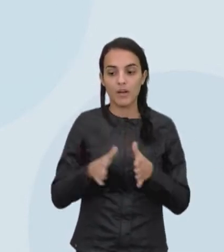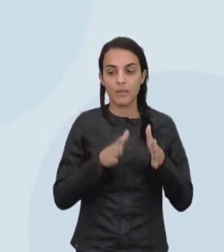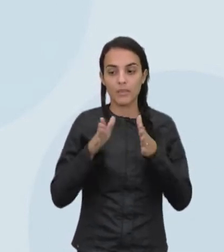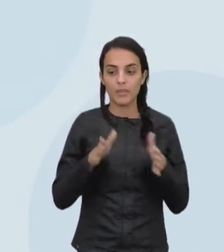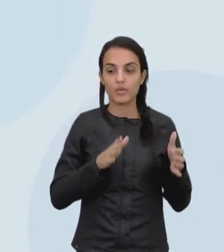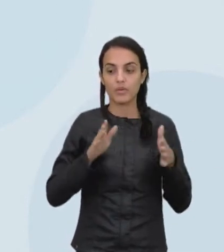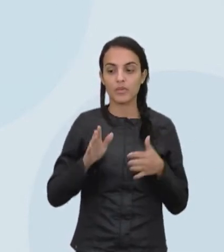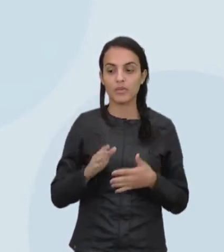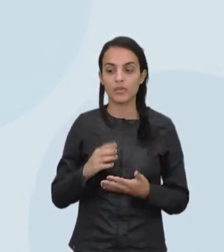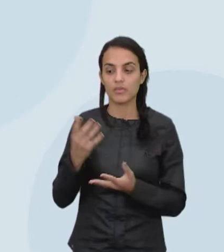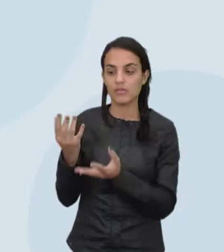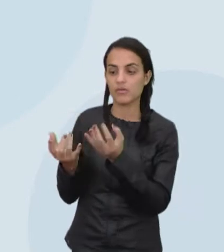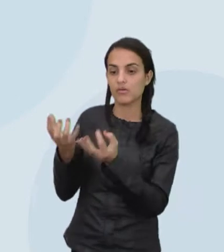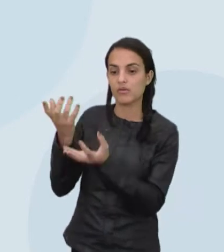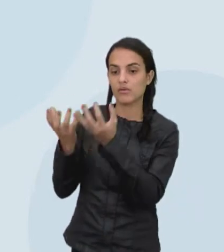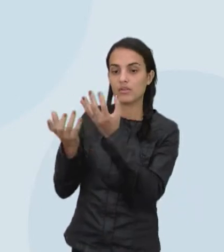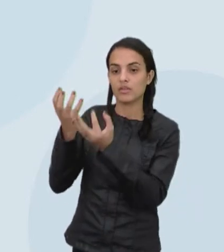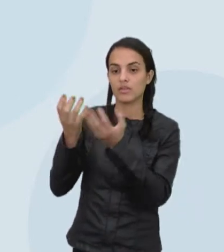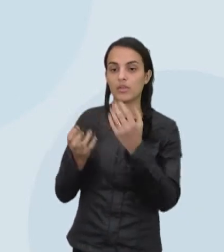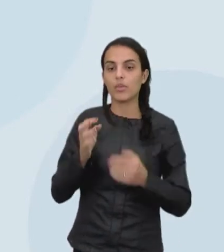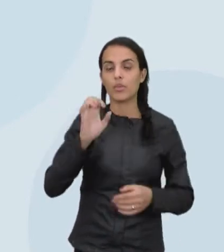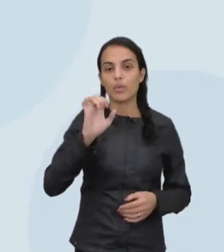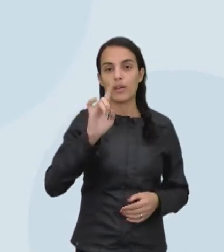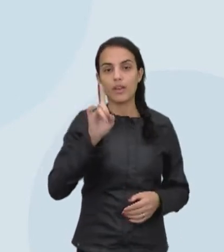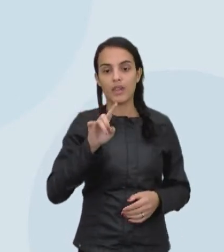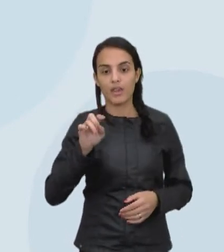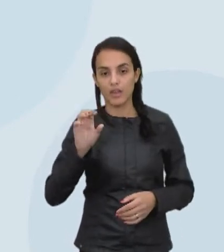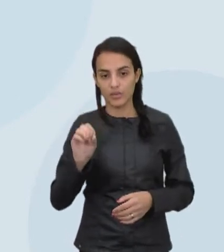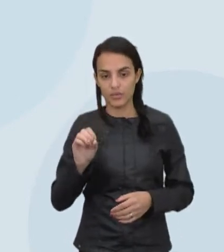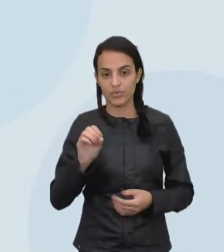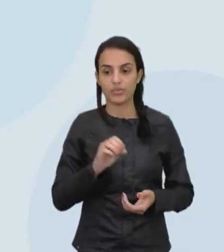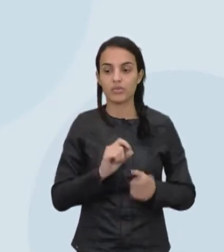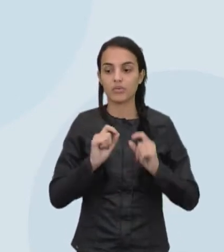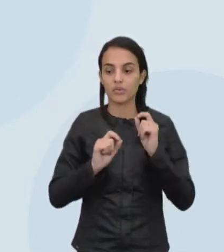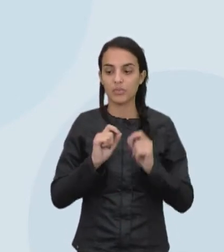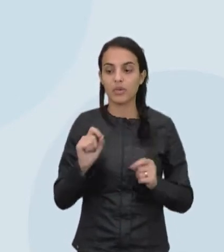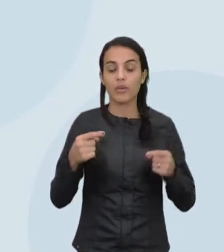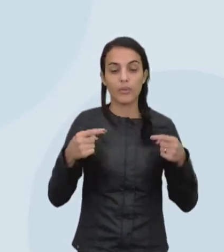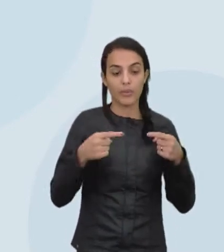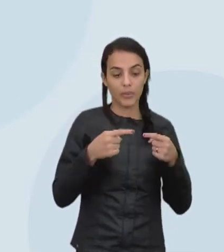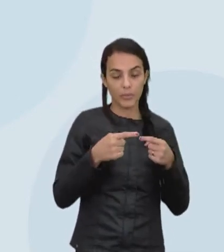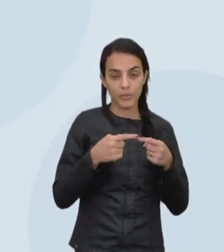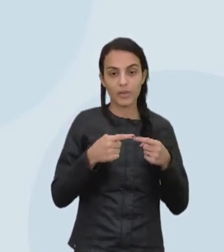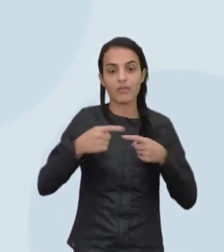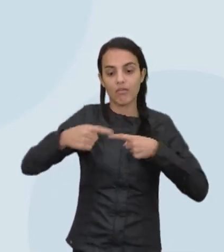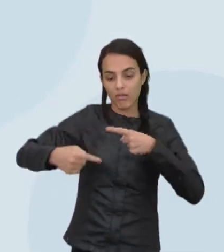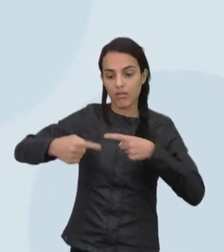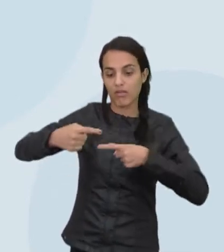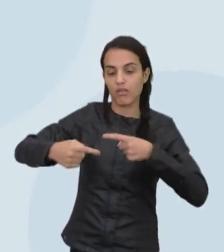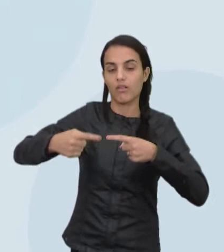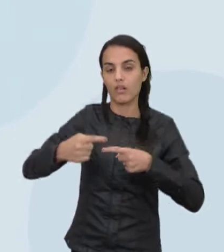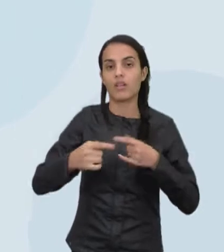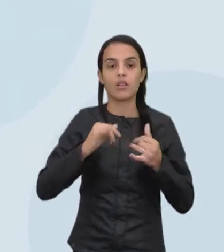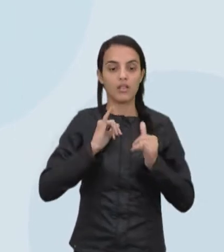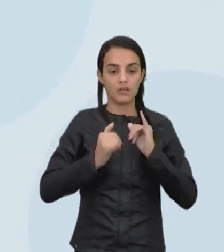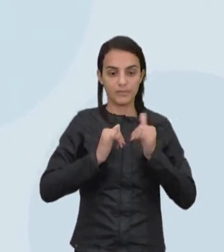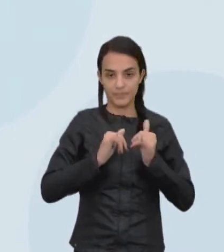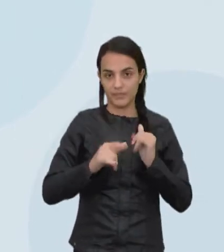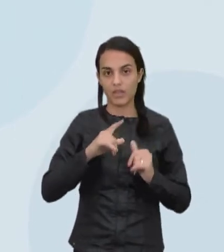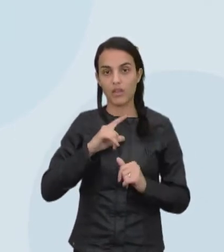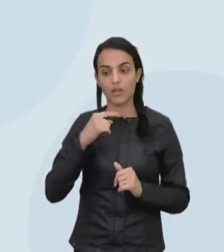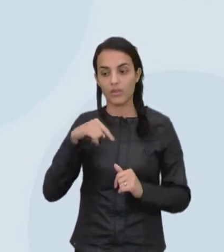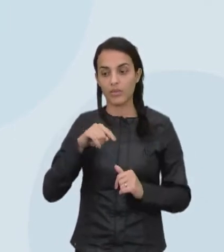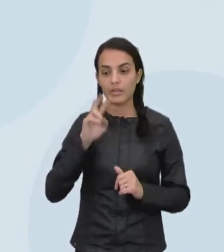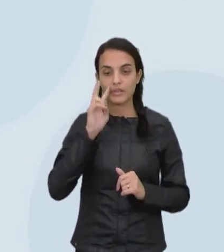alta pressão que faz girar o eixo da turbina. O eixo da turbina é ligado a um gerador de onde sai a eletricidade. Essas coisas a gente já viu,